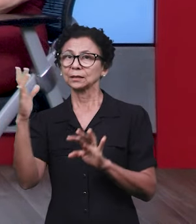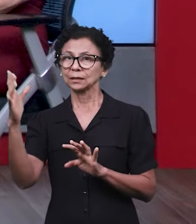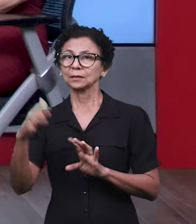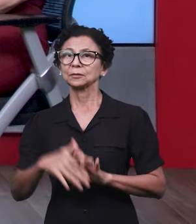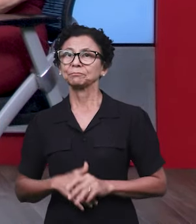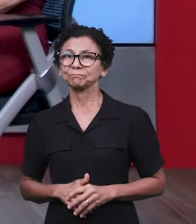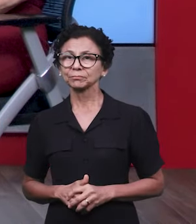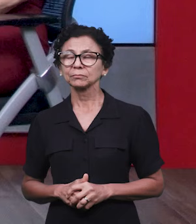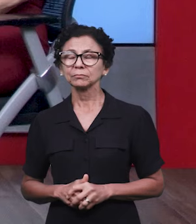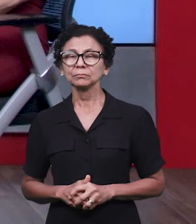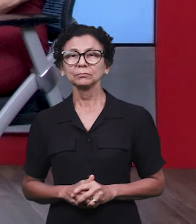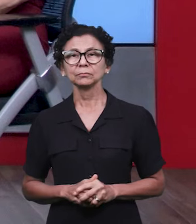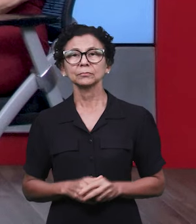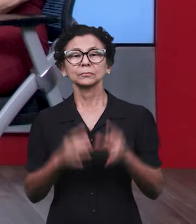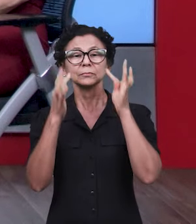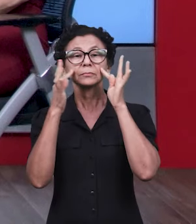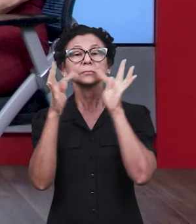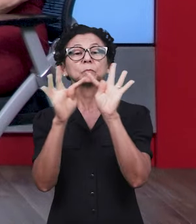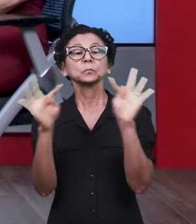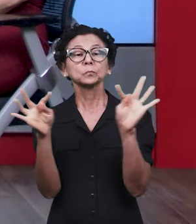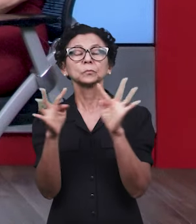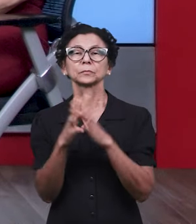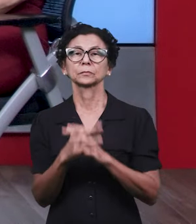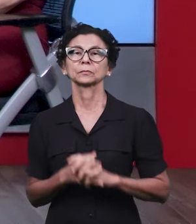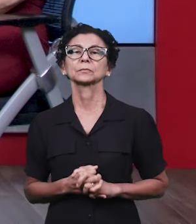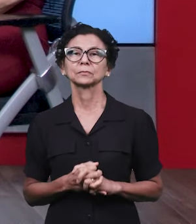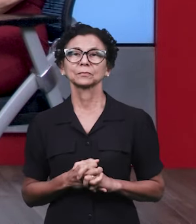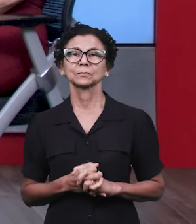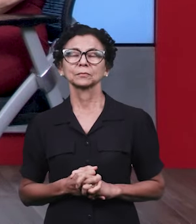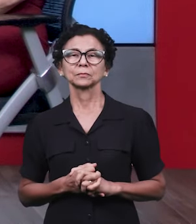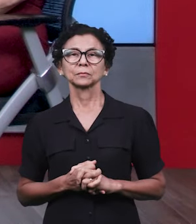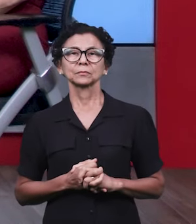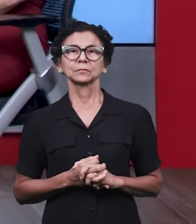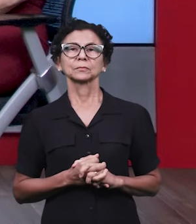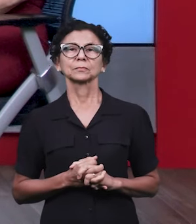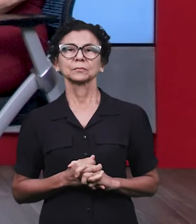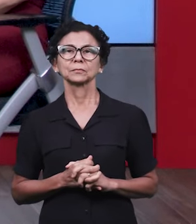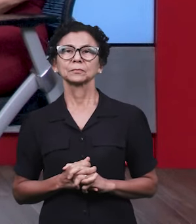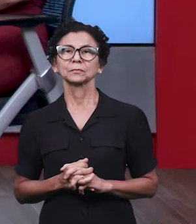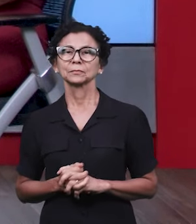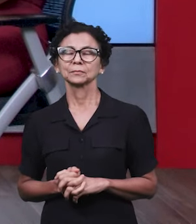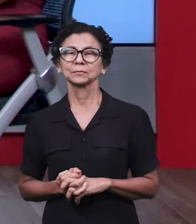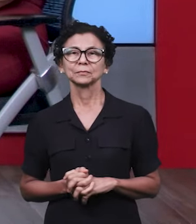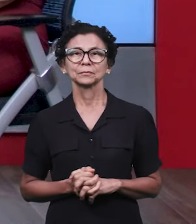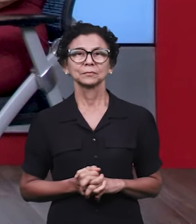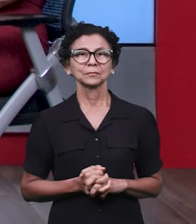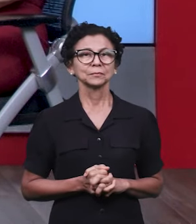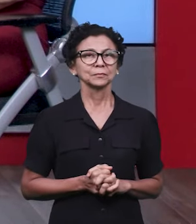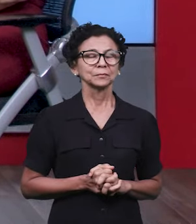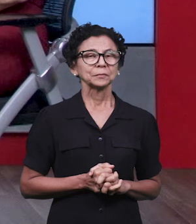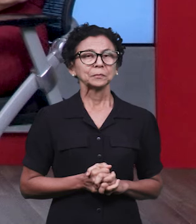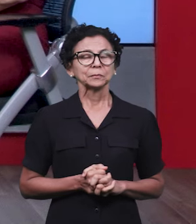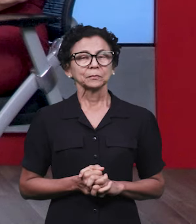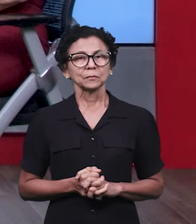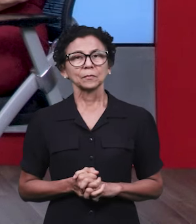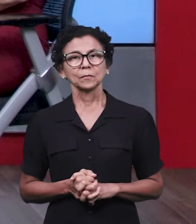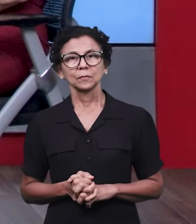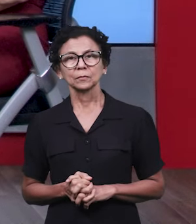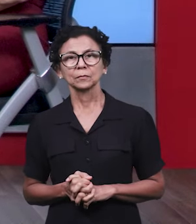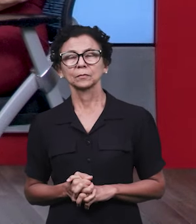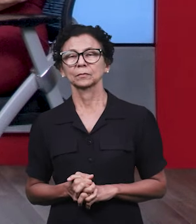projeto com defeito, mas apenas uma questão do tempo que é diferente para chegar lá em cima. E hoje o seu filho, tirando